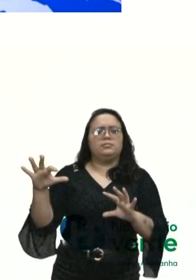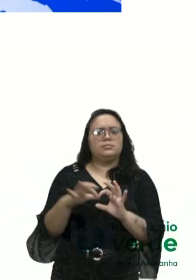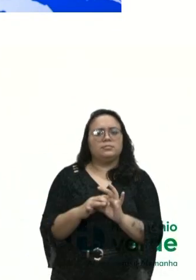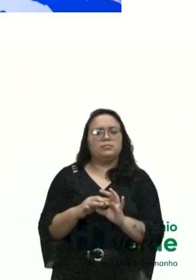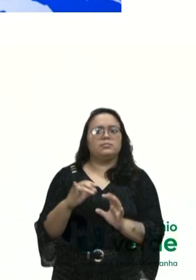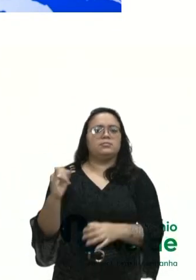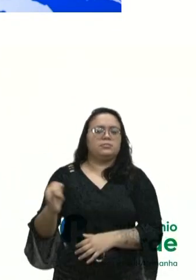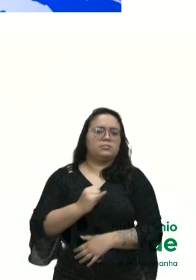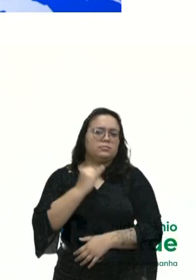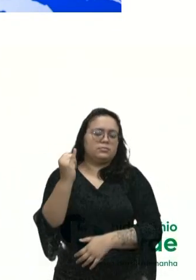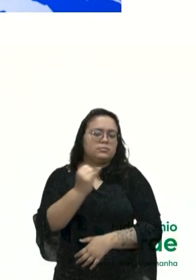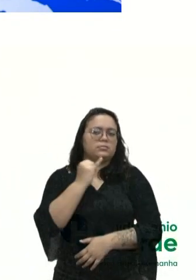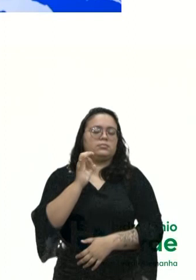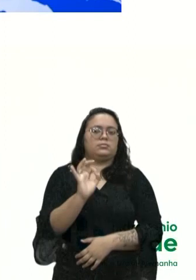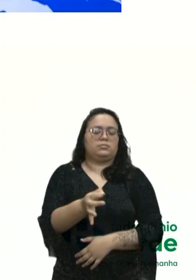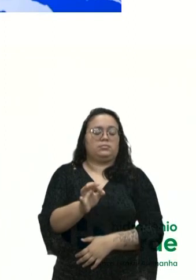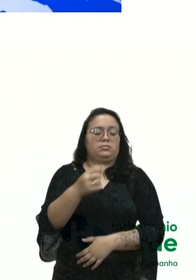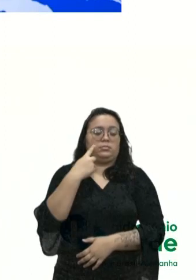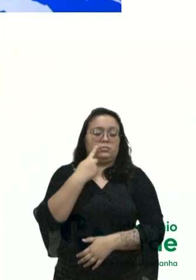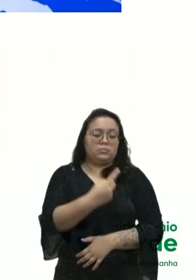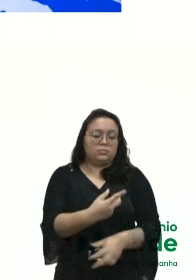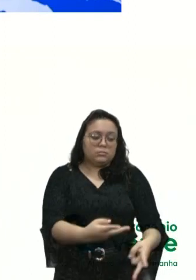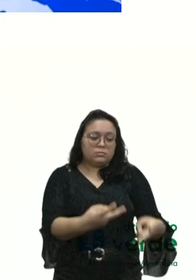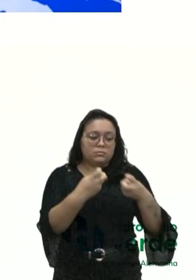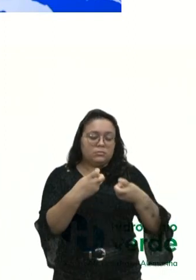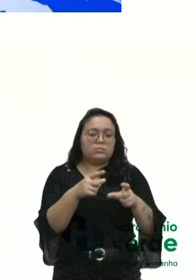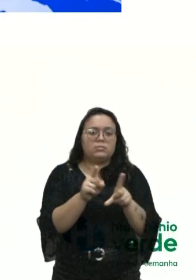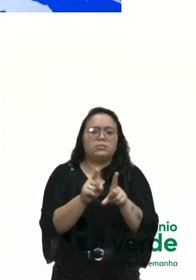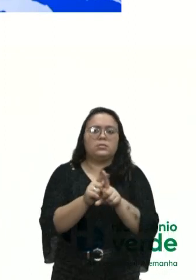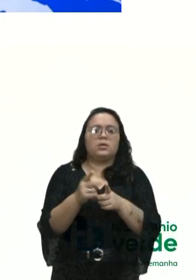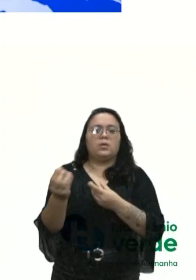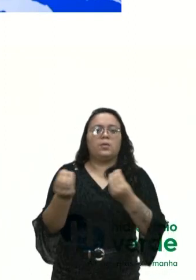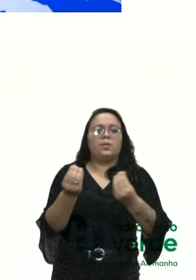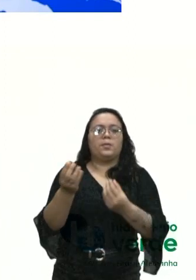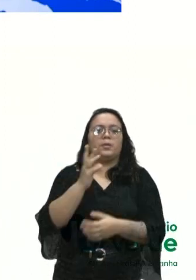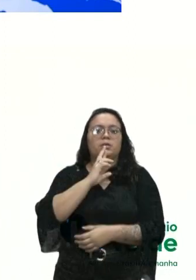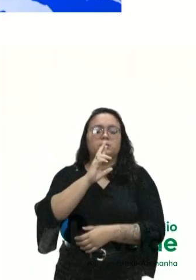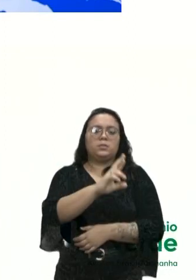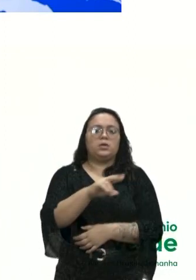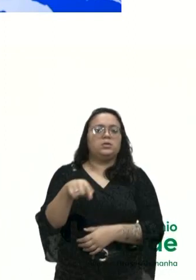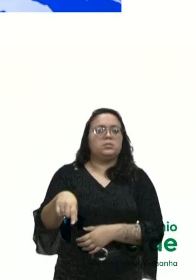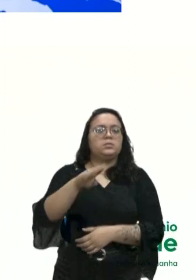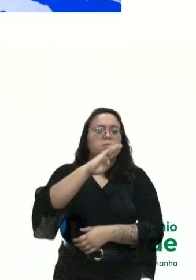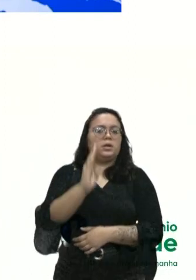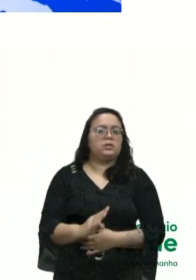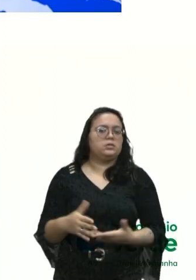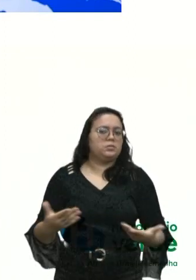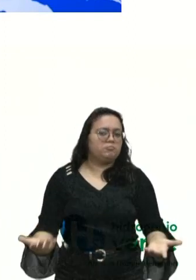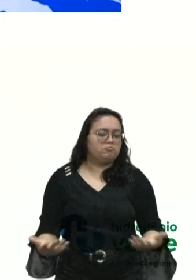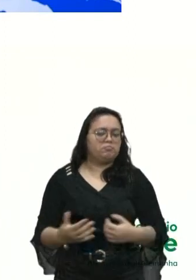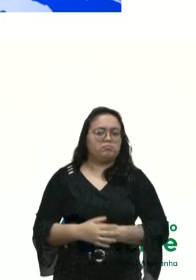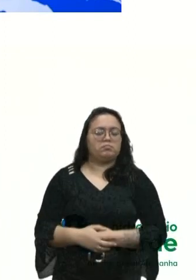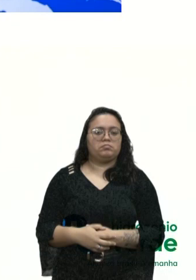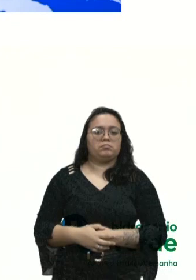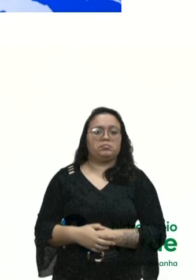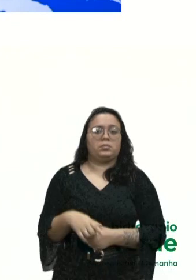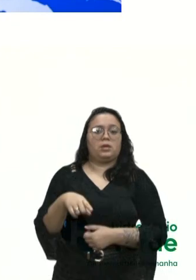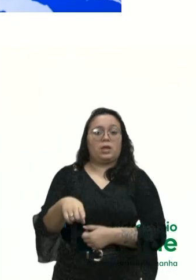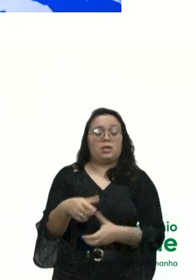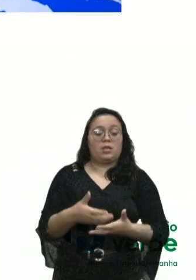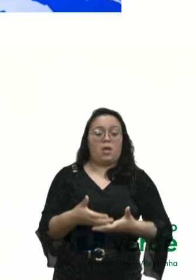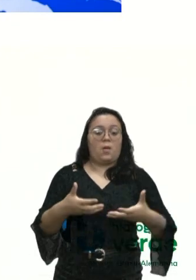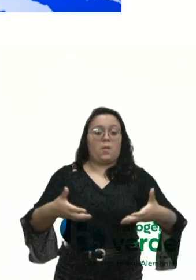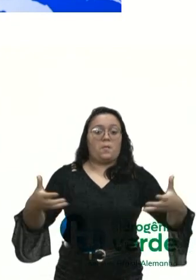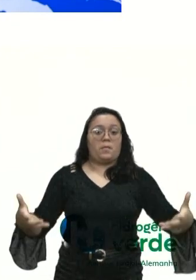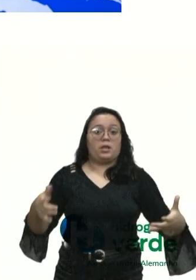there is para an important olhar para aspect isso that e we need ver to look quais são os at. resultados depois para o Brasil. Então, o aumento de gás So natural, the a